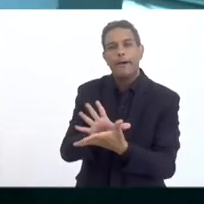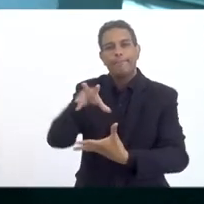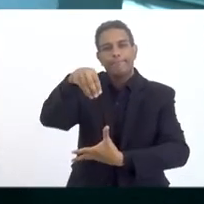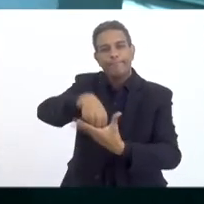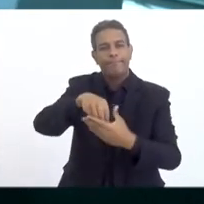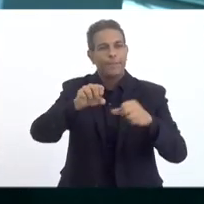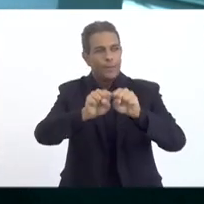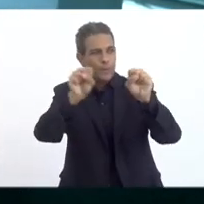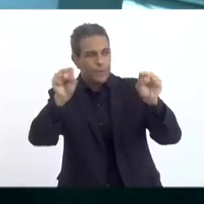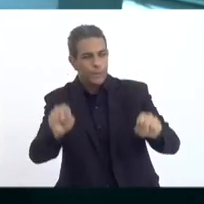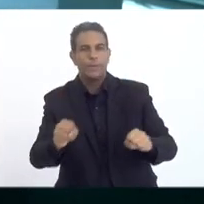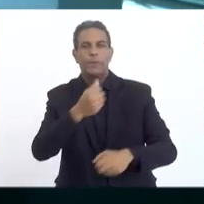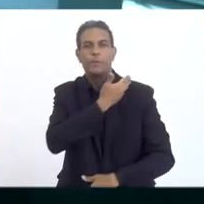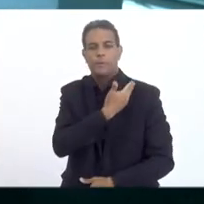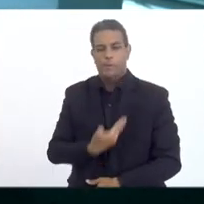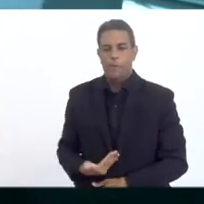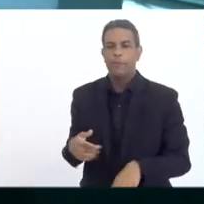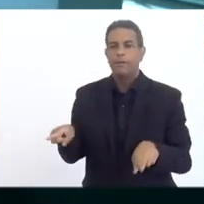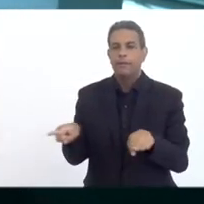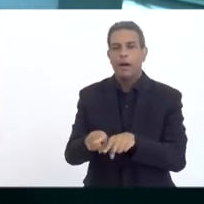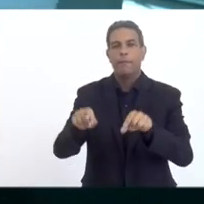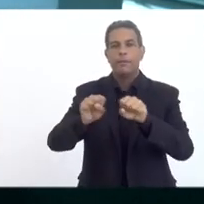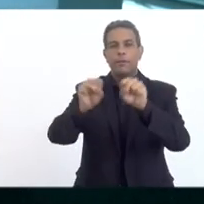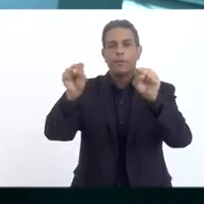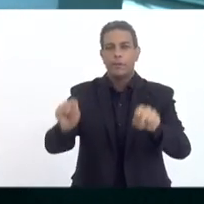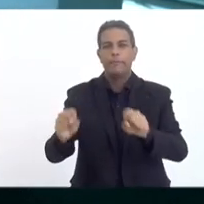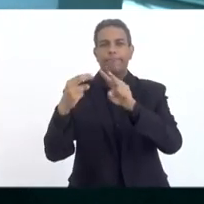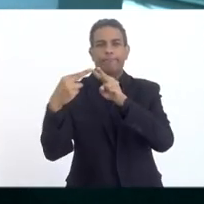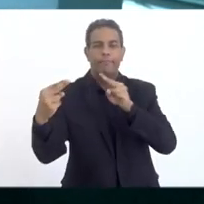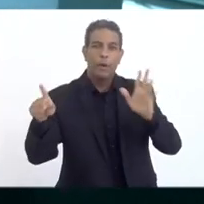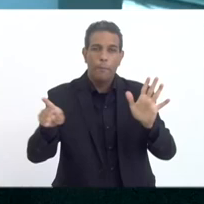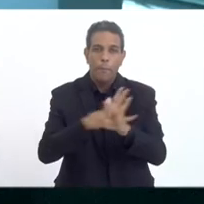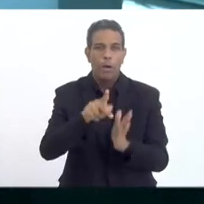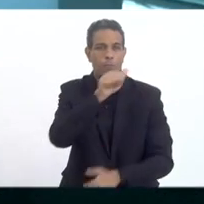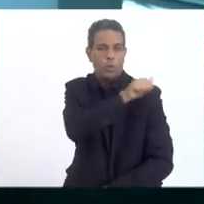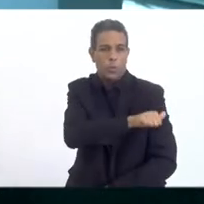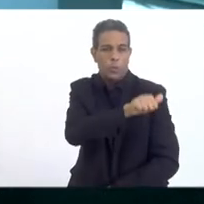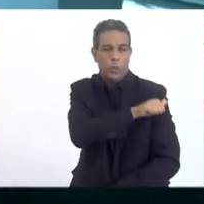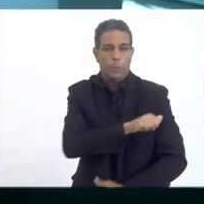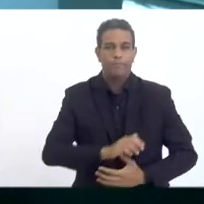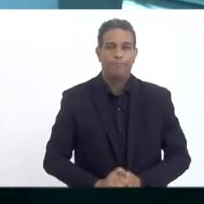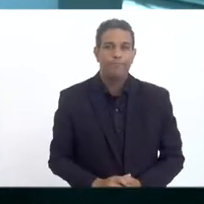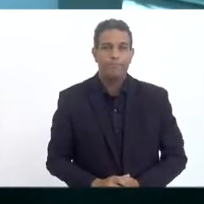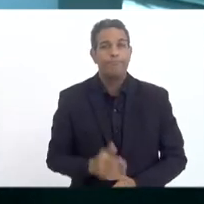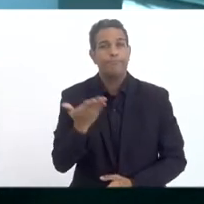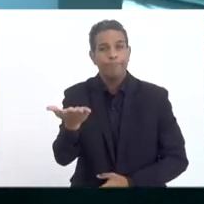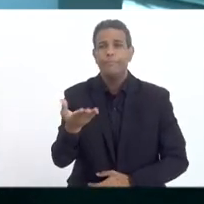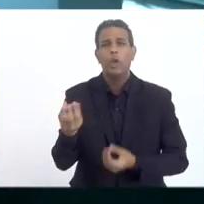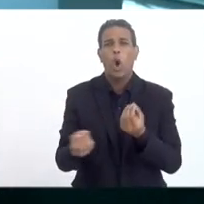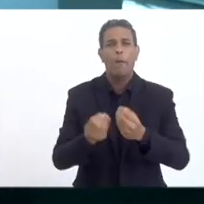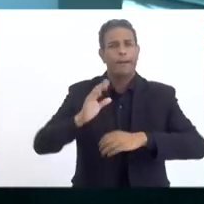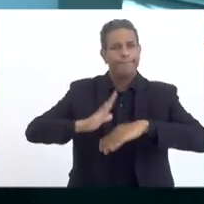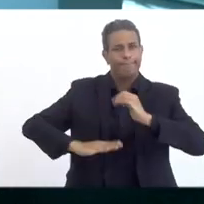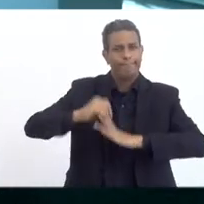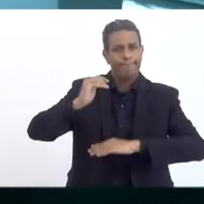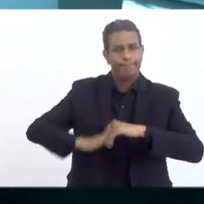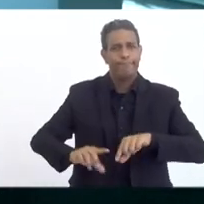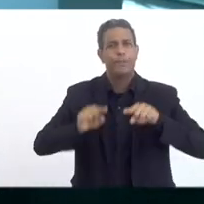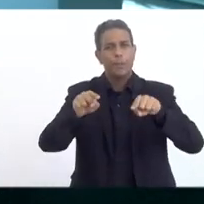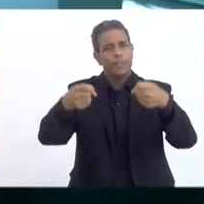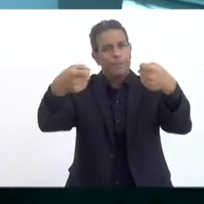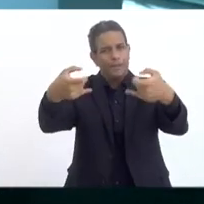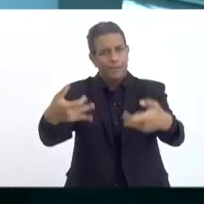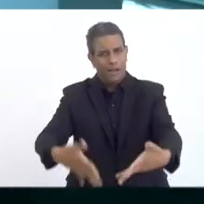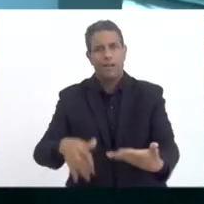sistemas públicos e os sistemas digitais existentes hoje no governo do Estado. Sobre essa capacitação, eu gostaria